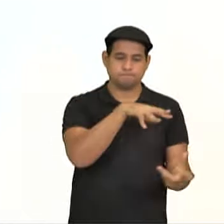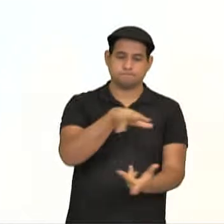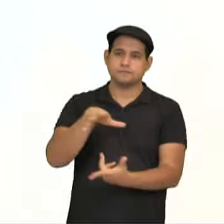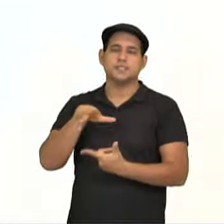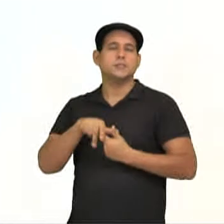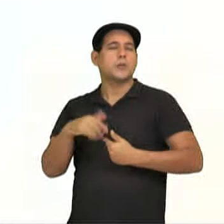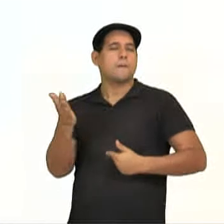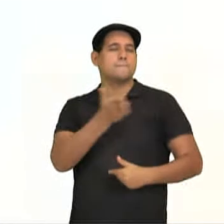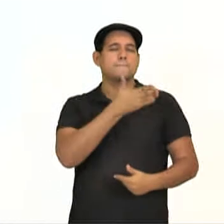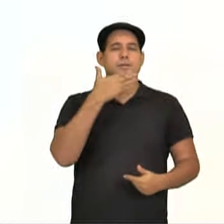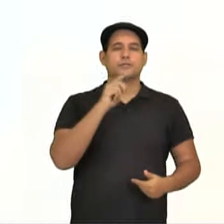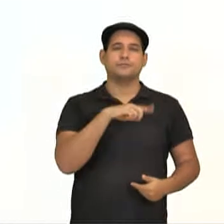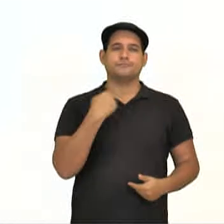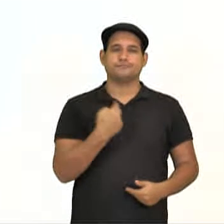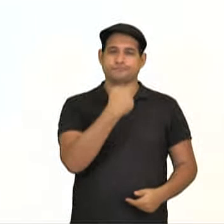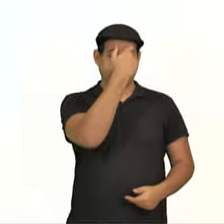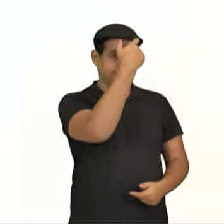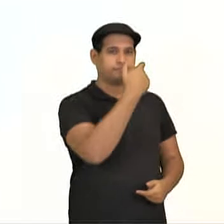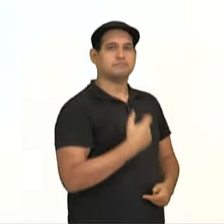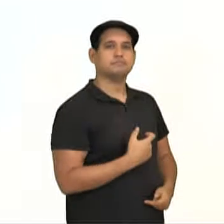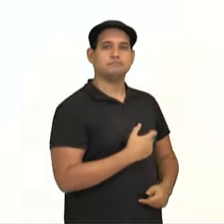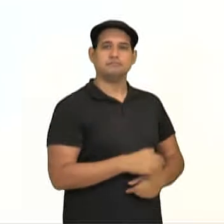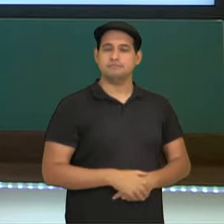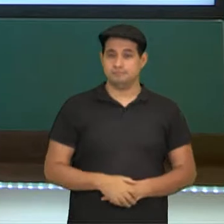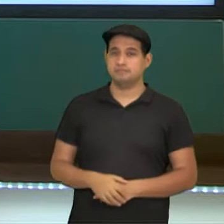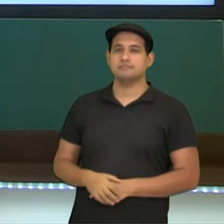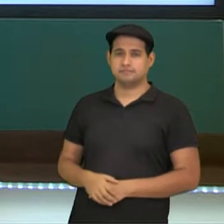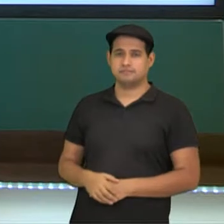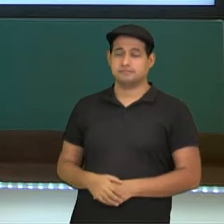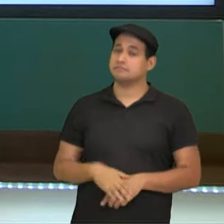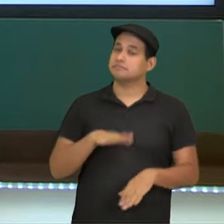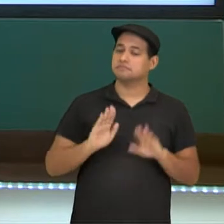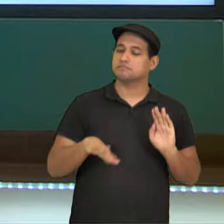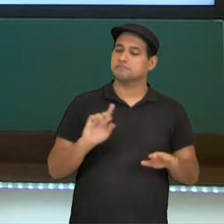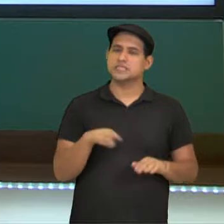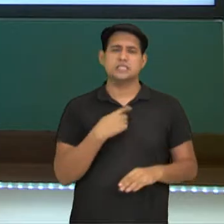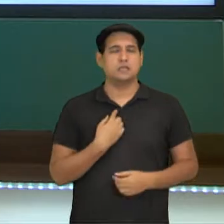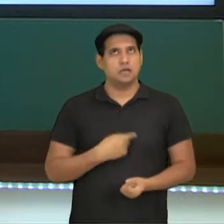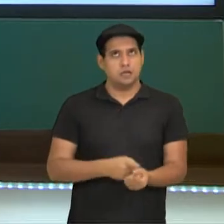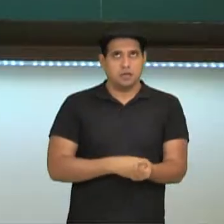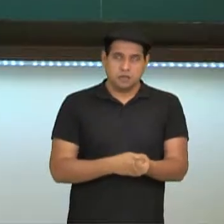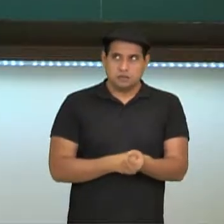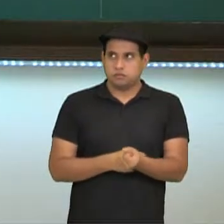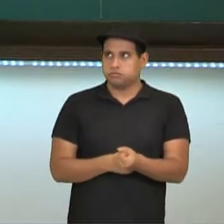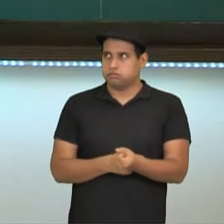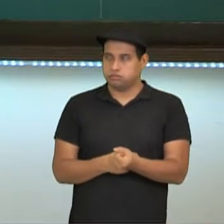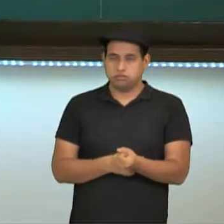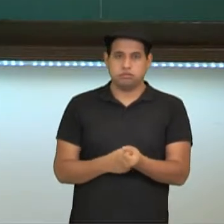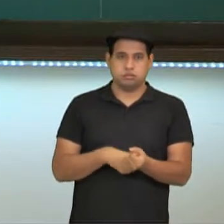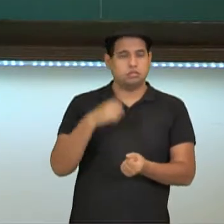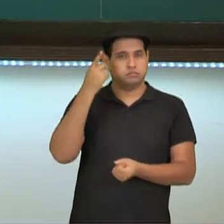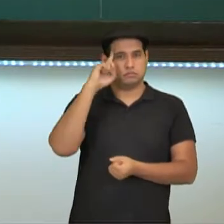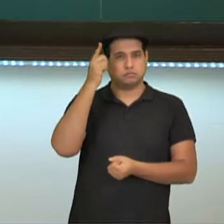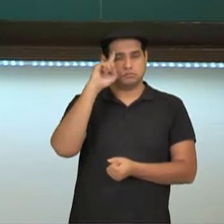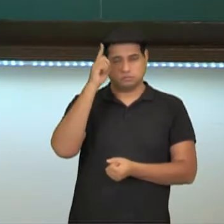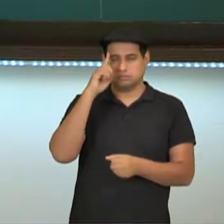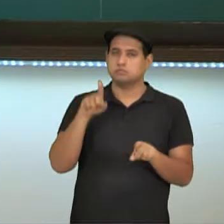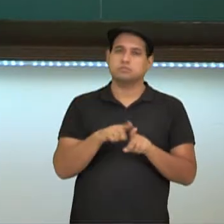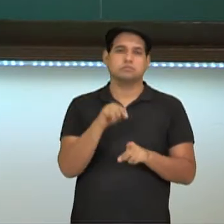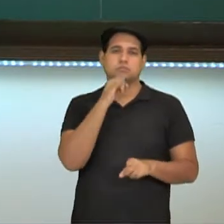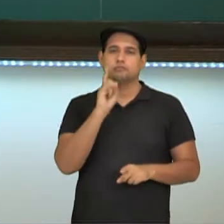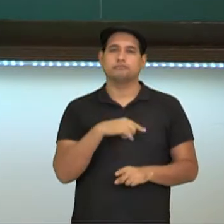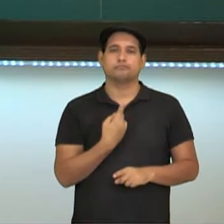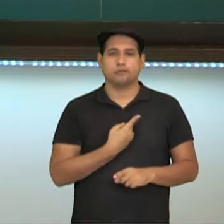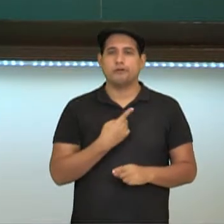o melhor de nossa personalidade. Muitas vezes nós estamos tão estressados com as situações do dia a dia, com o